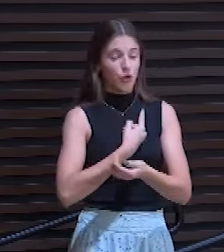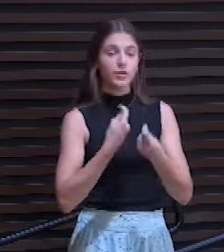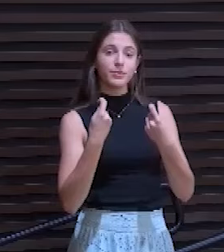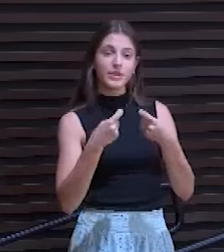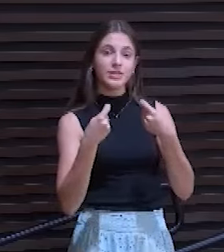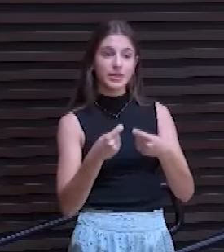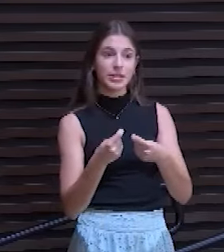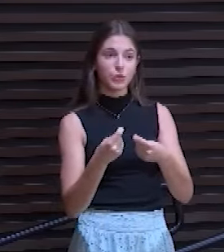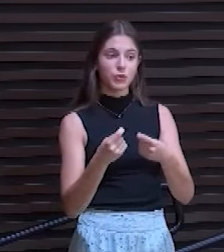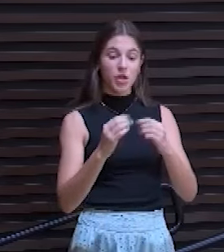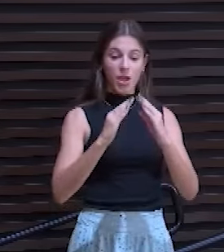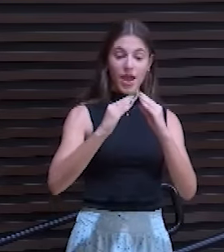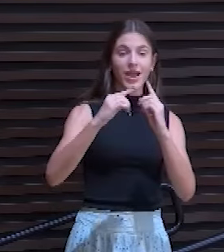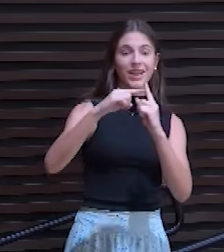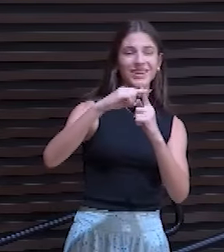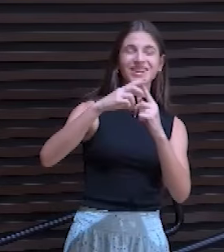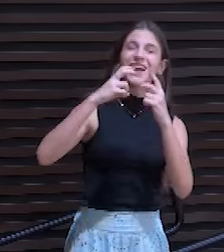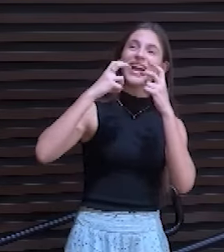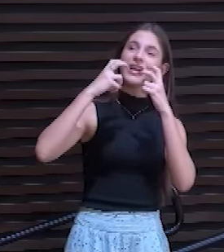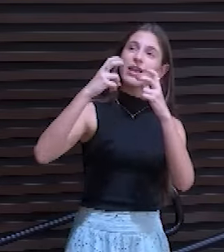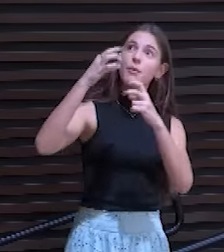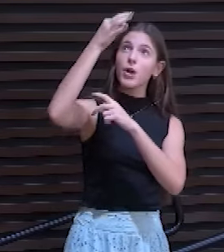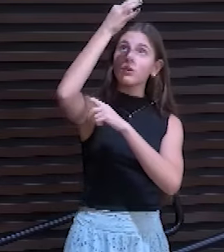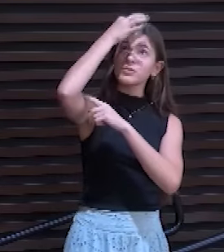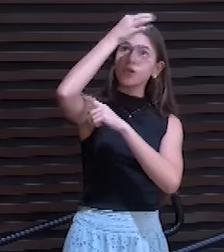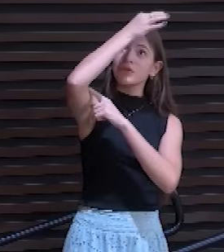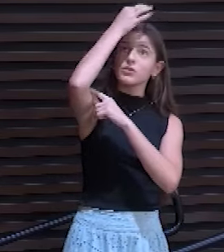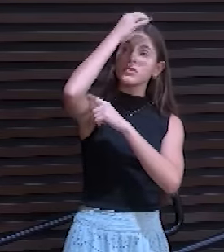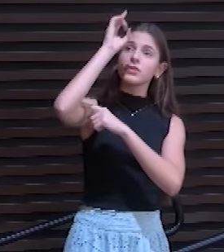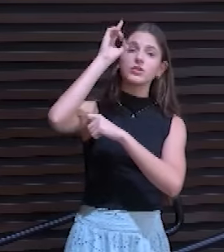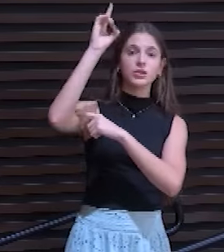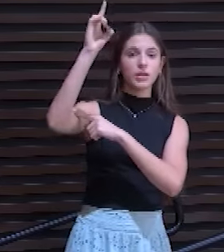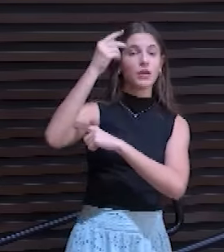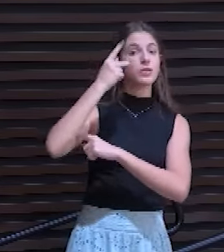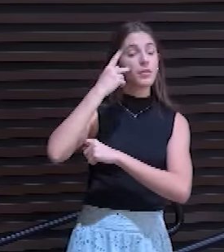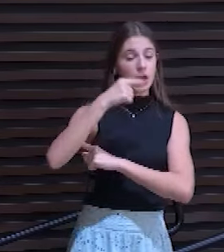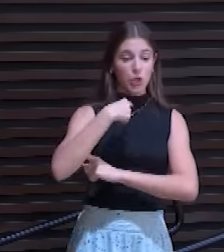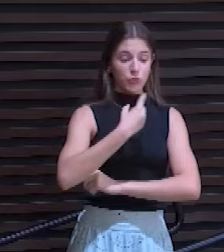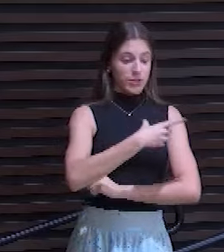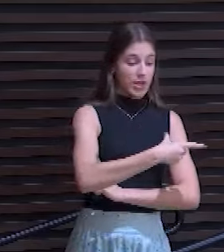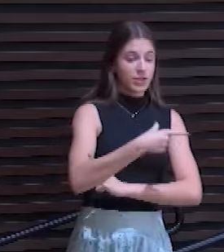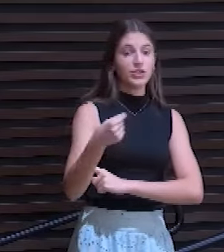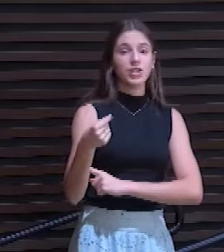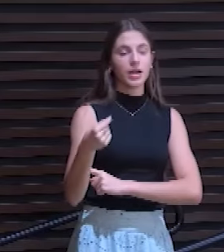como igreja, clamar o Espírito Santo de Deus para nos tirar desse